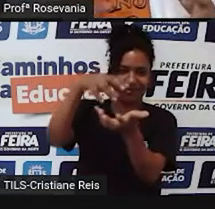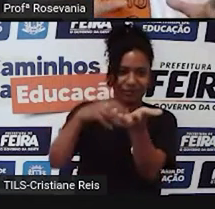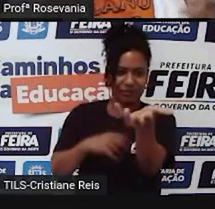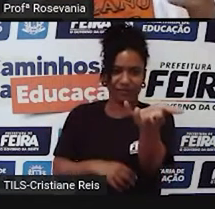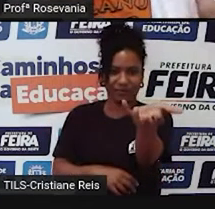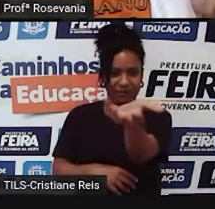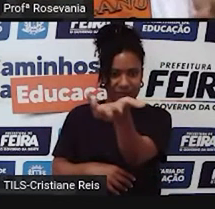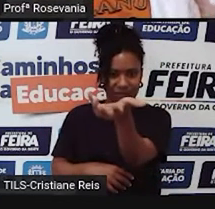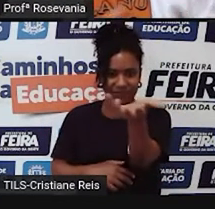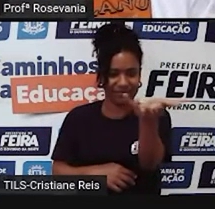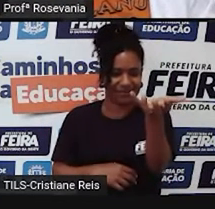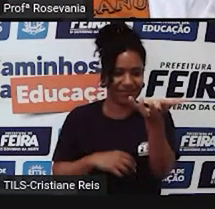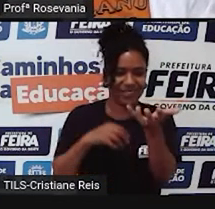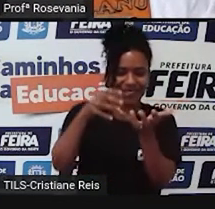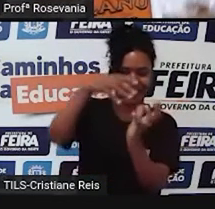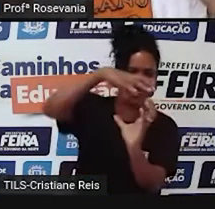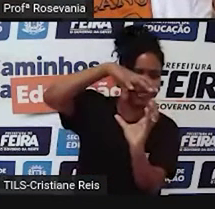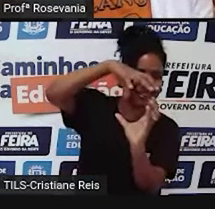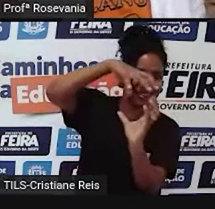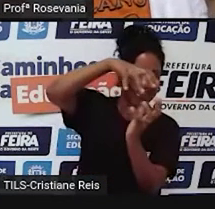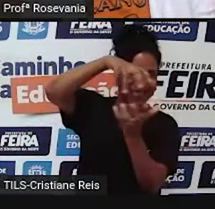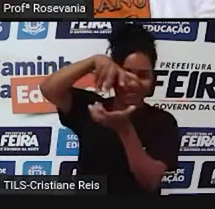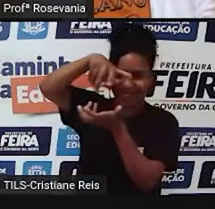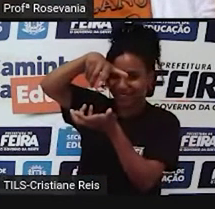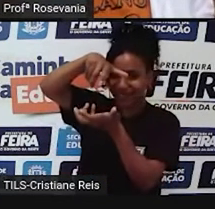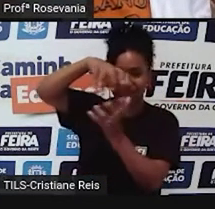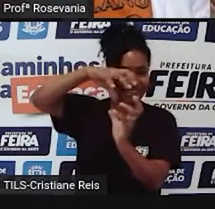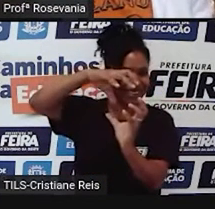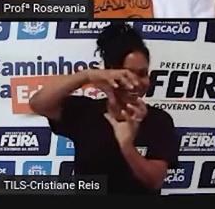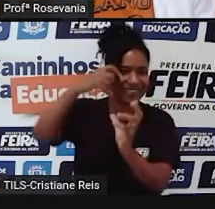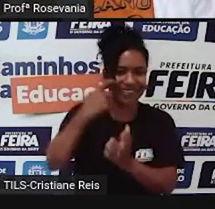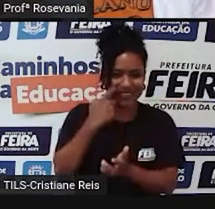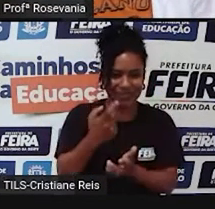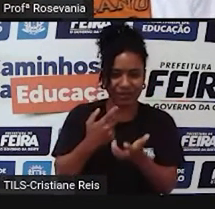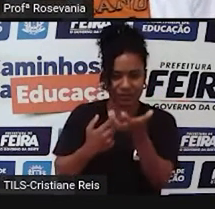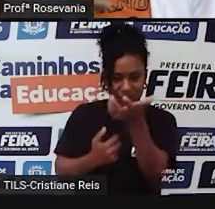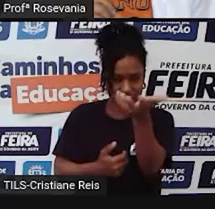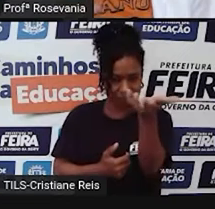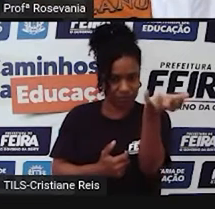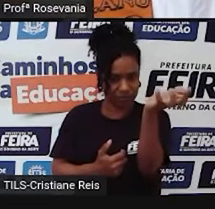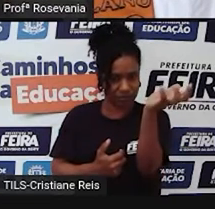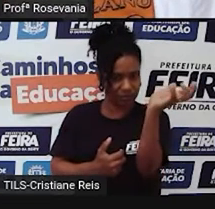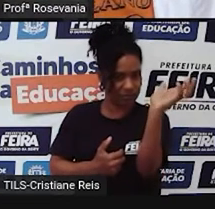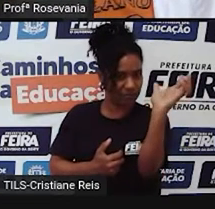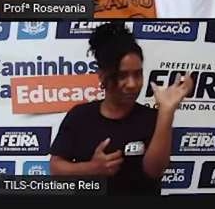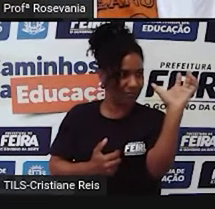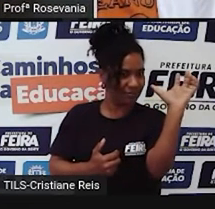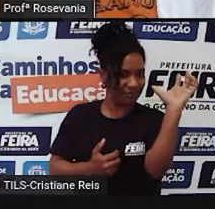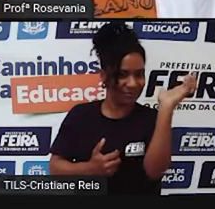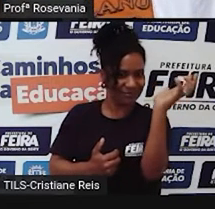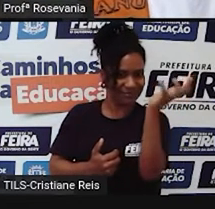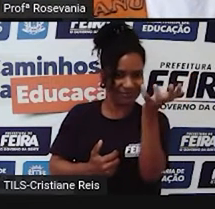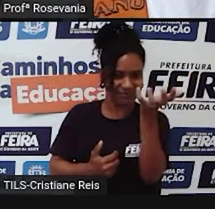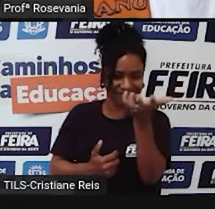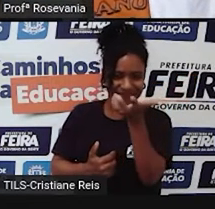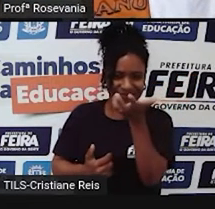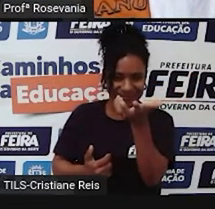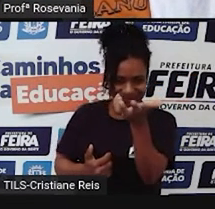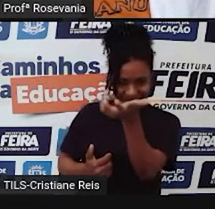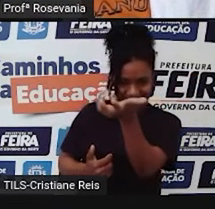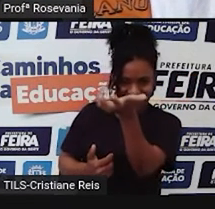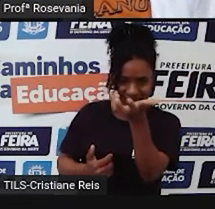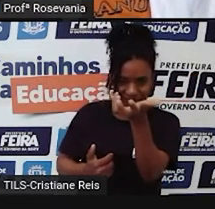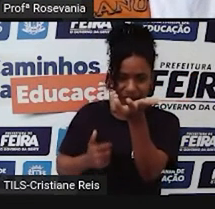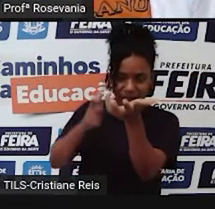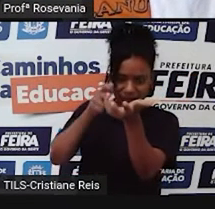pega, né, principalmente naquela parte lá do Tesseract, ele pega ali aquele, quando ele fica olhando assim, ele anda, né, pelo meio do mapa.